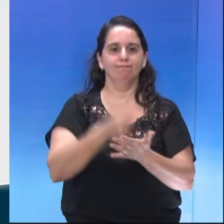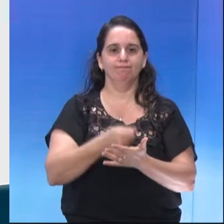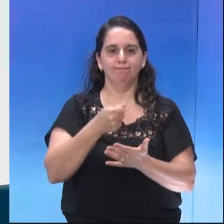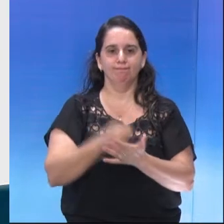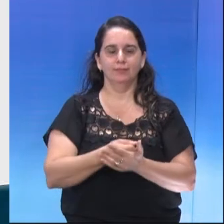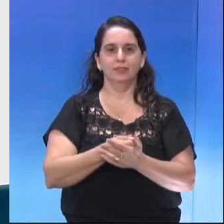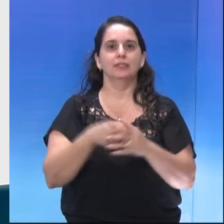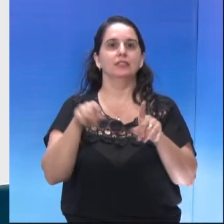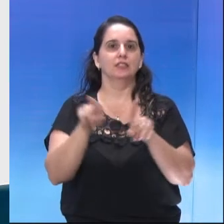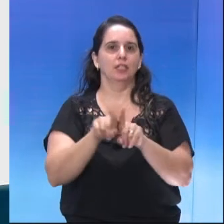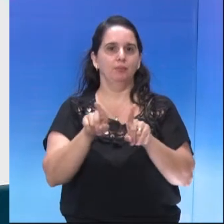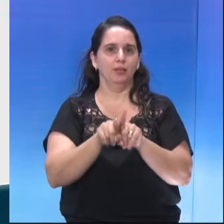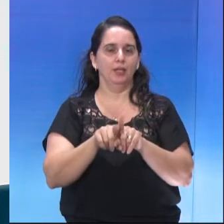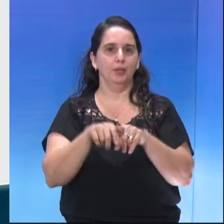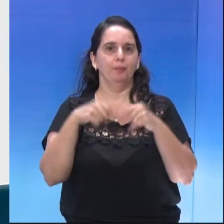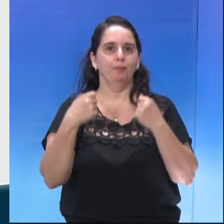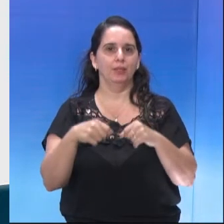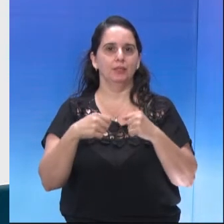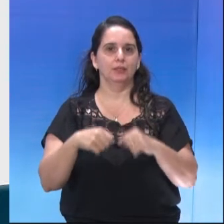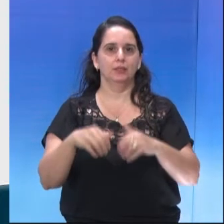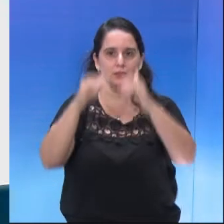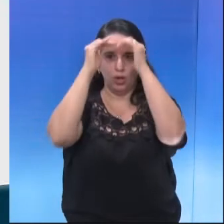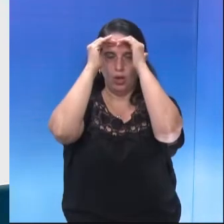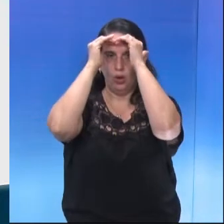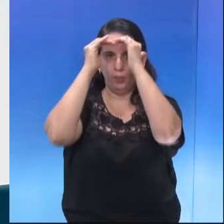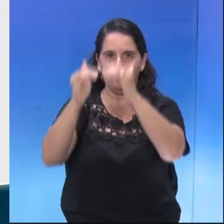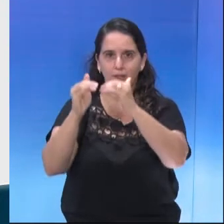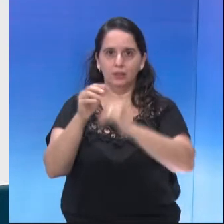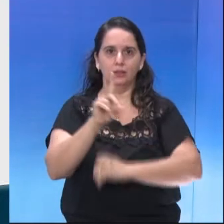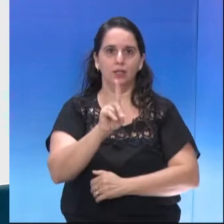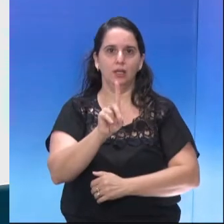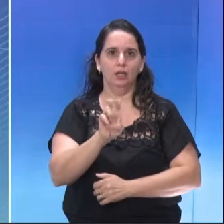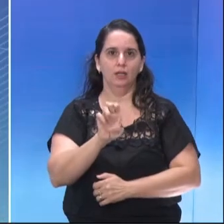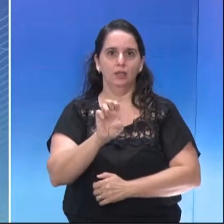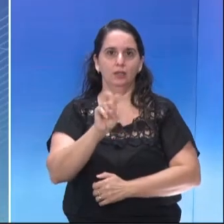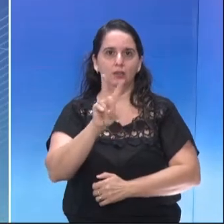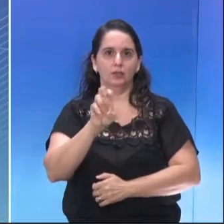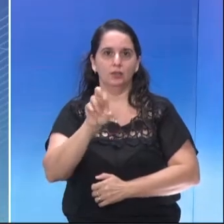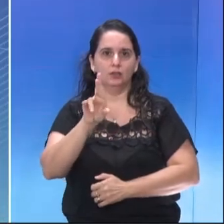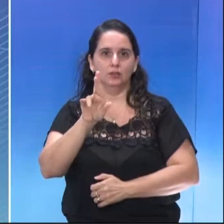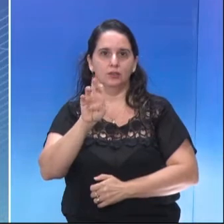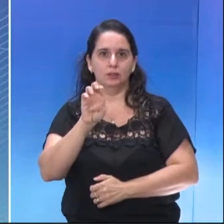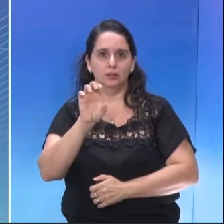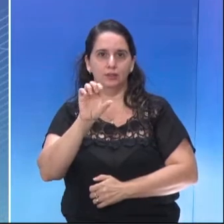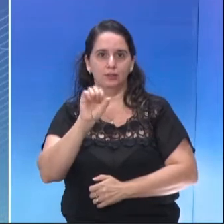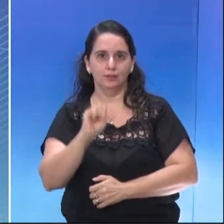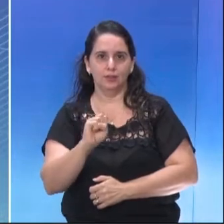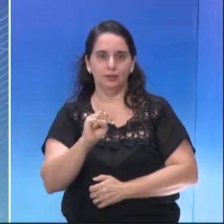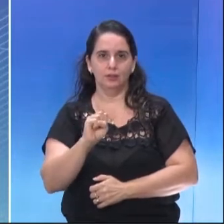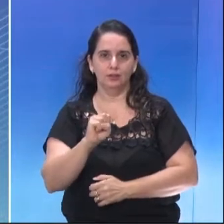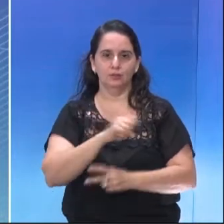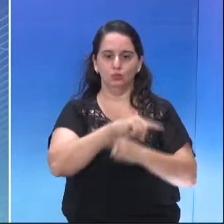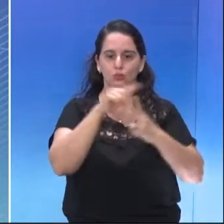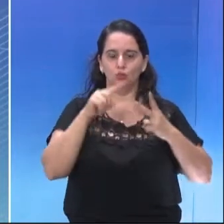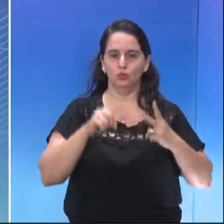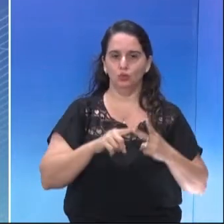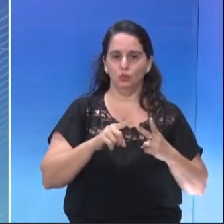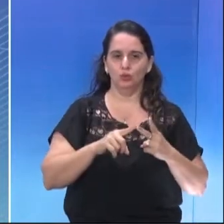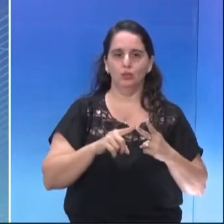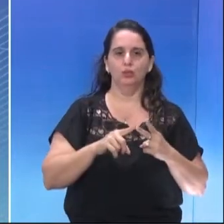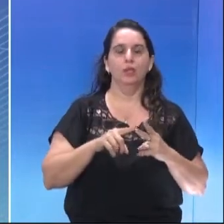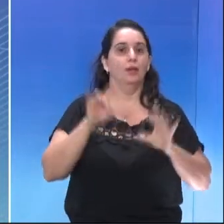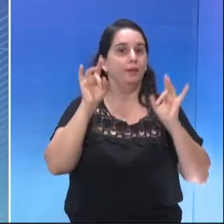saber quais os seus deveres. Ele também não só tem direitos, não. Ele tem direitos e tem deveres, principalmente